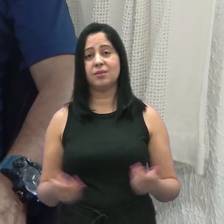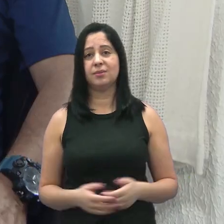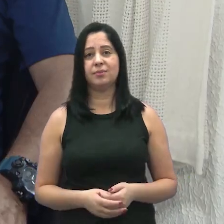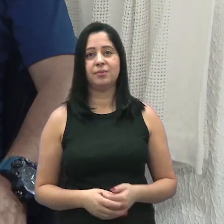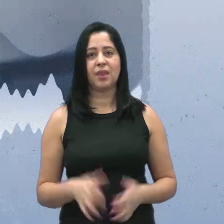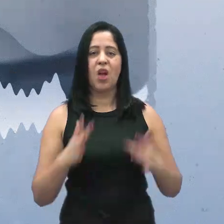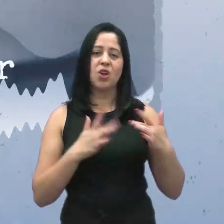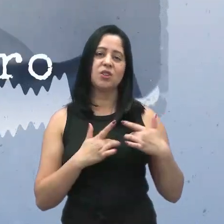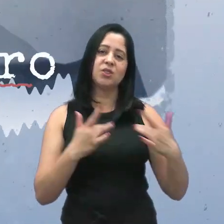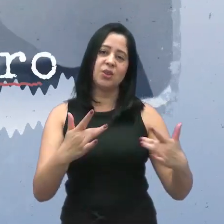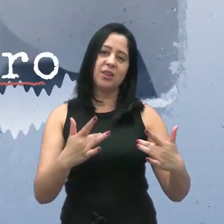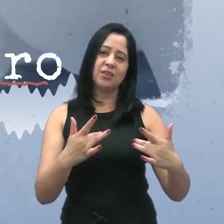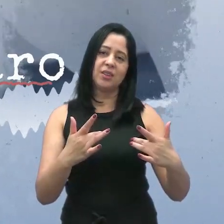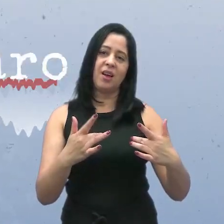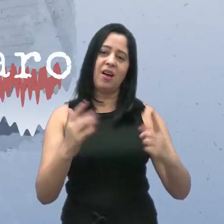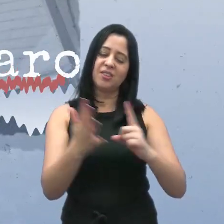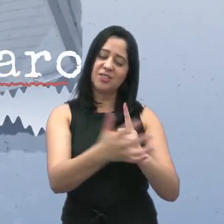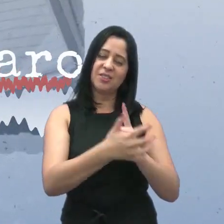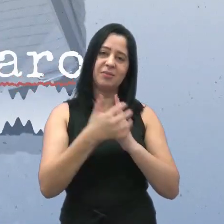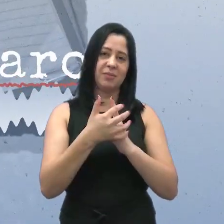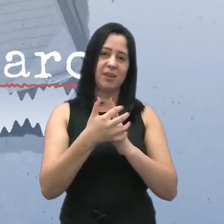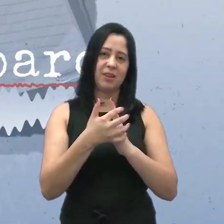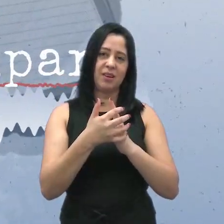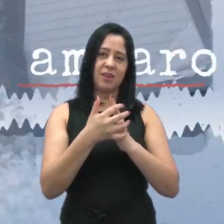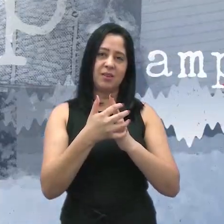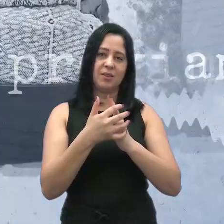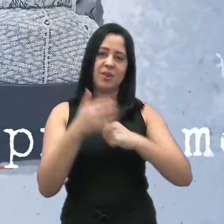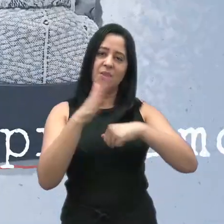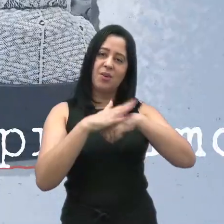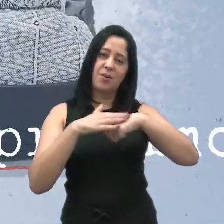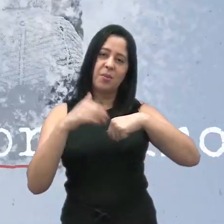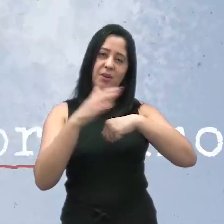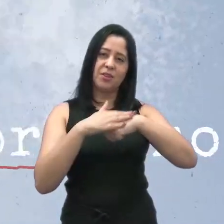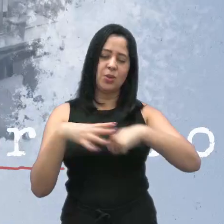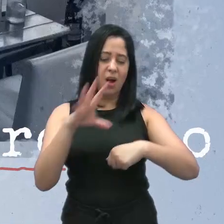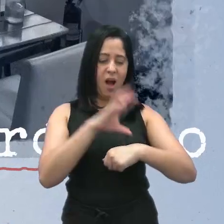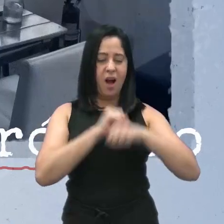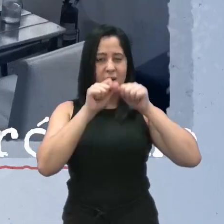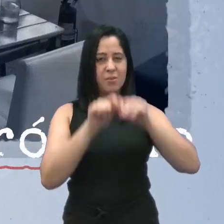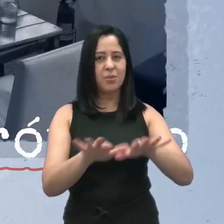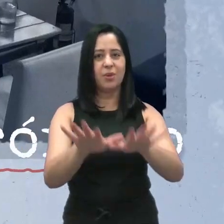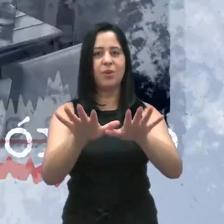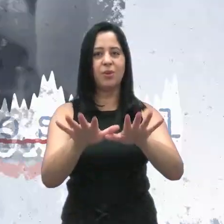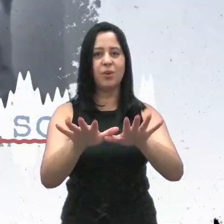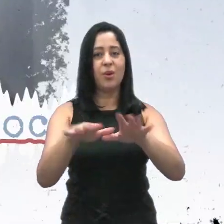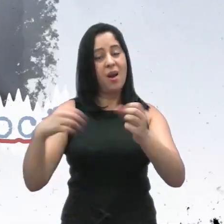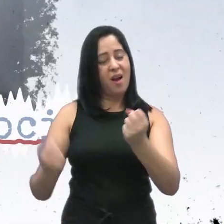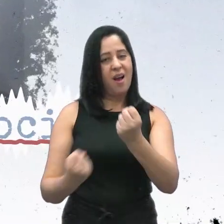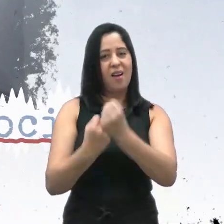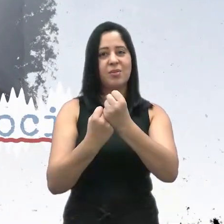É isso. Solidariedade. Amparo. Compaixão. Amor ao